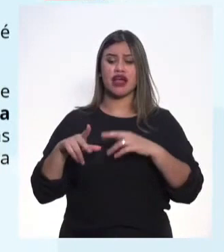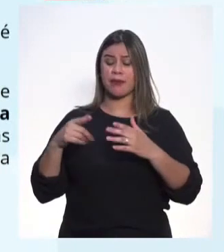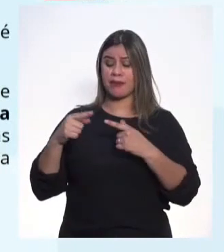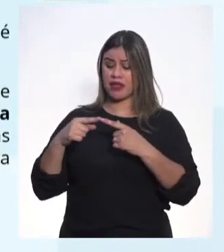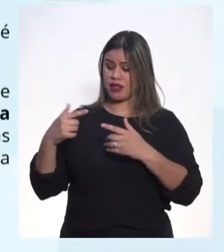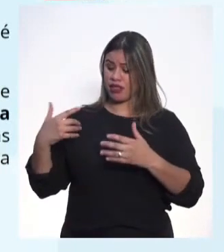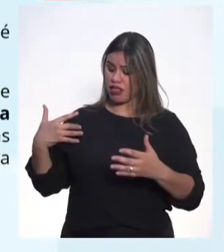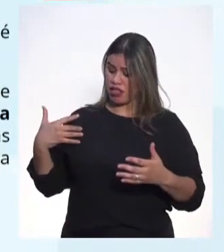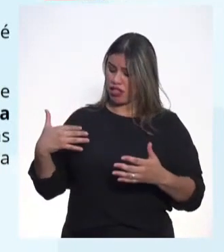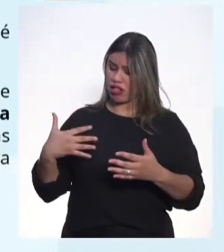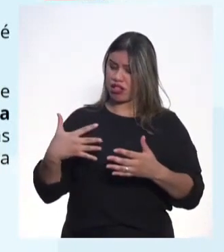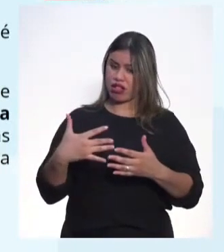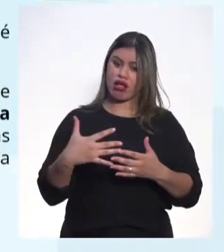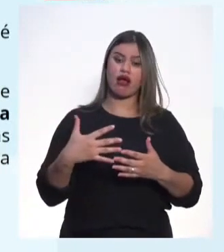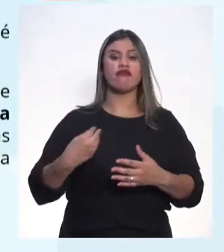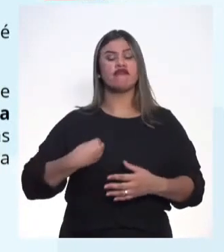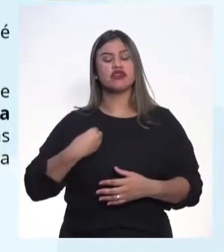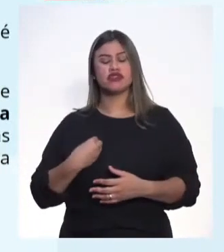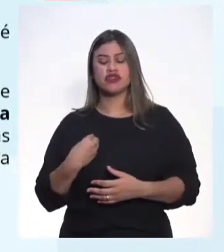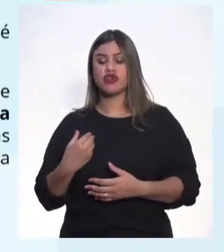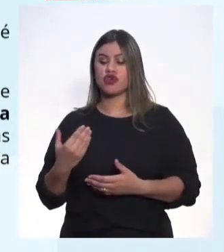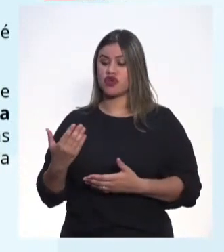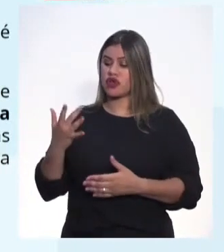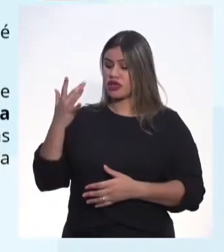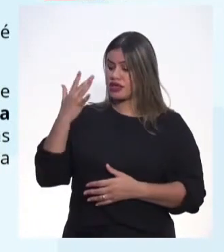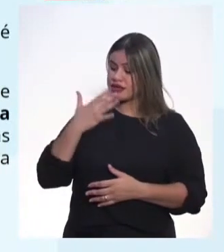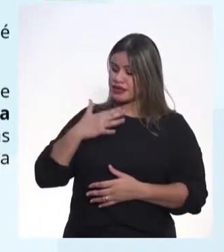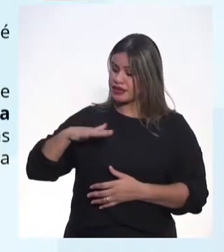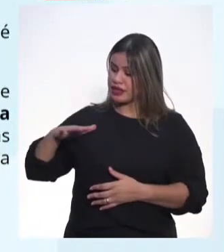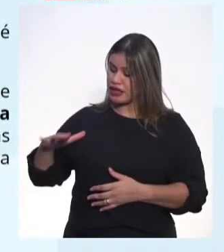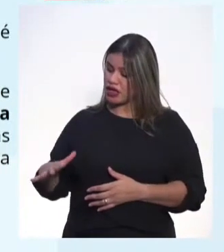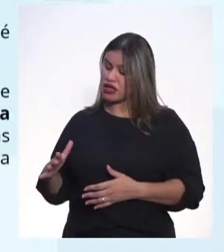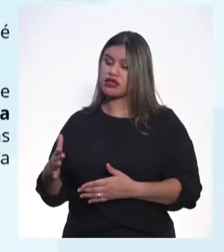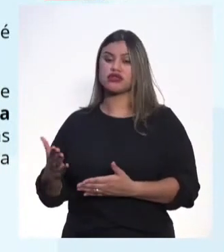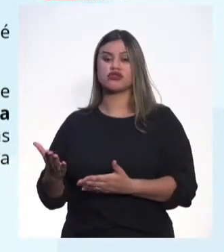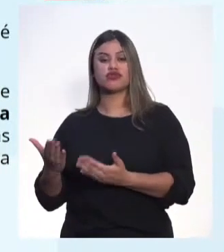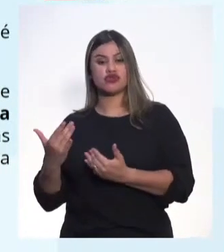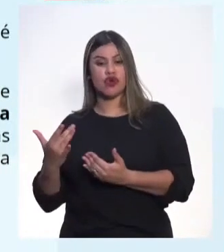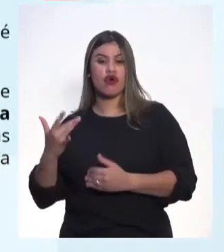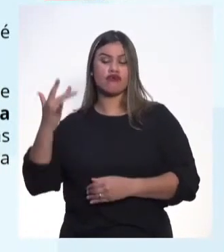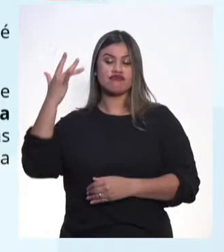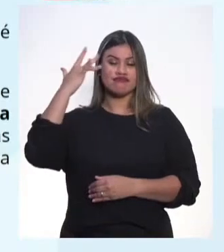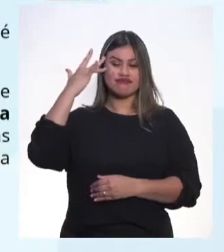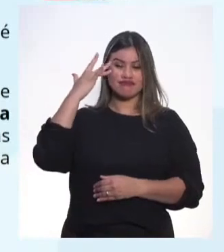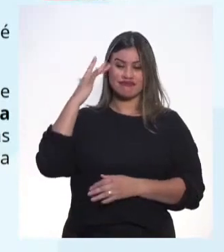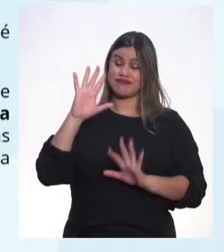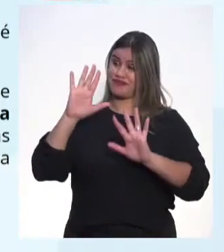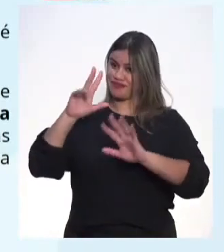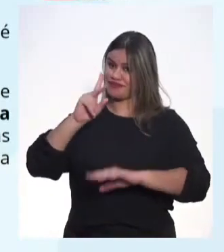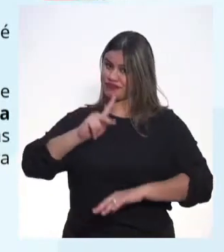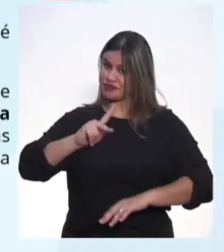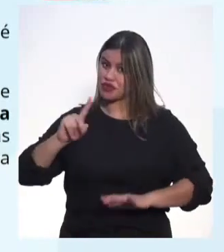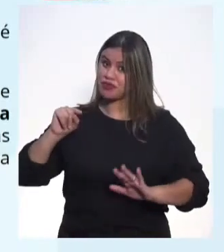vida, infância, juventude e maturidade. Marconi, conta pra gente uma coisa.